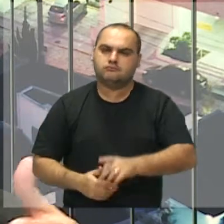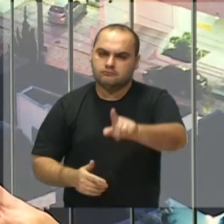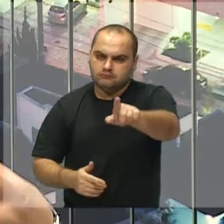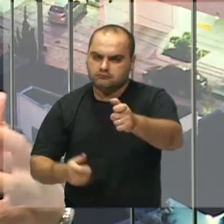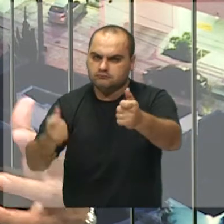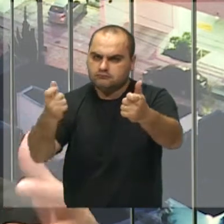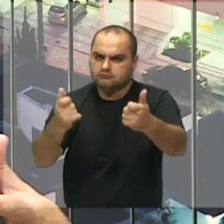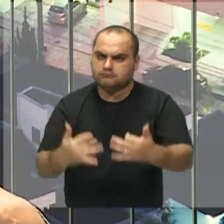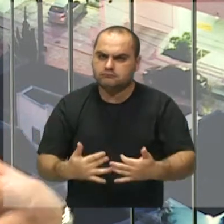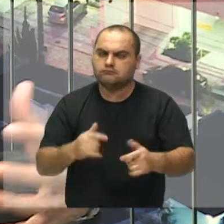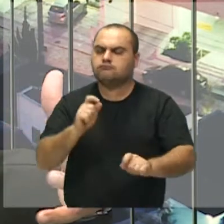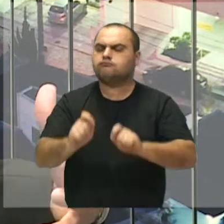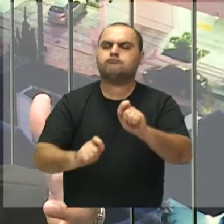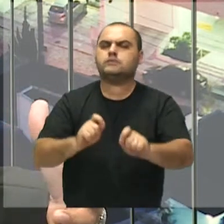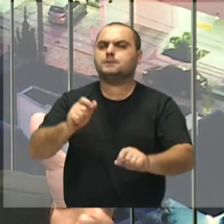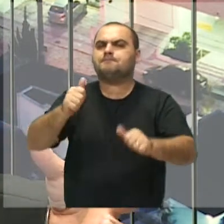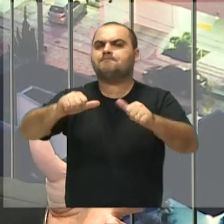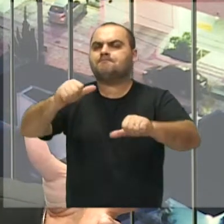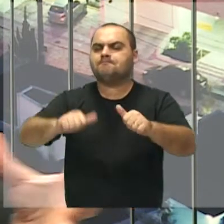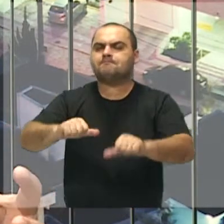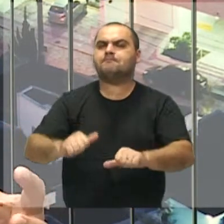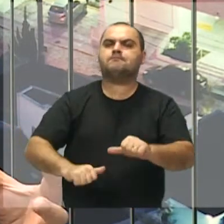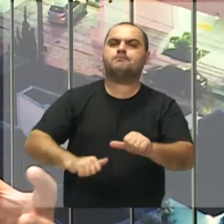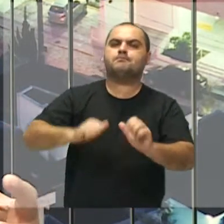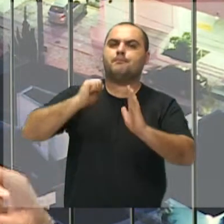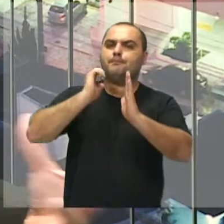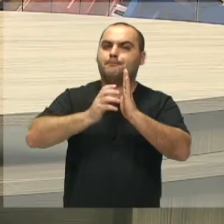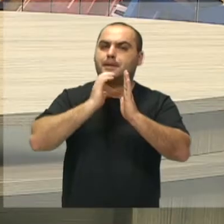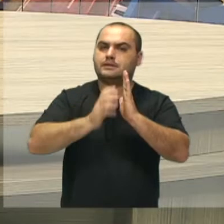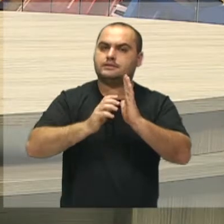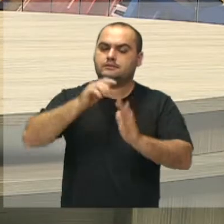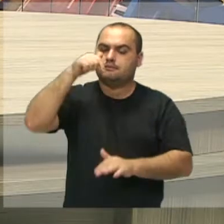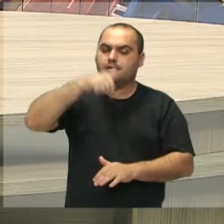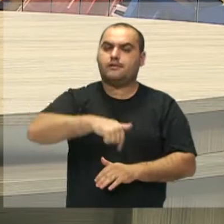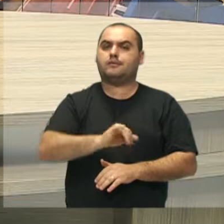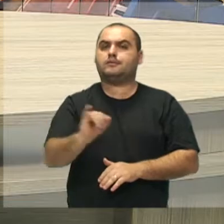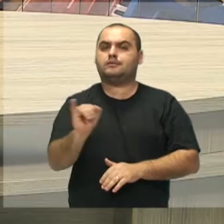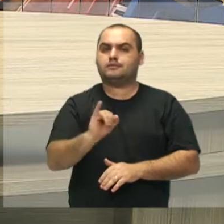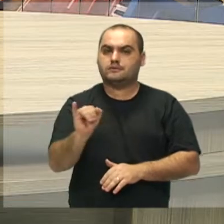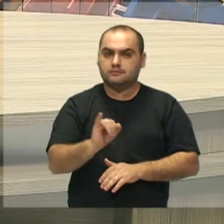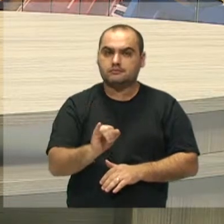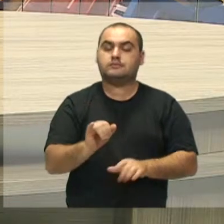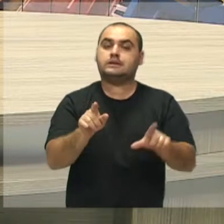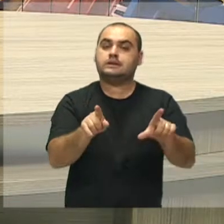esses fenômenos assim, dos partidos e dos